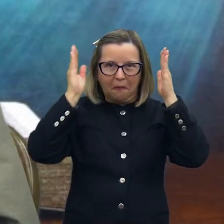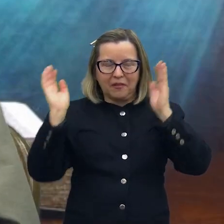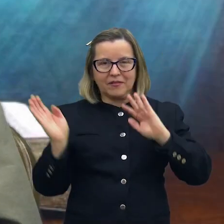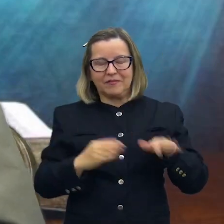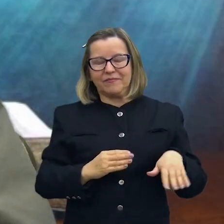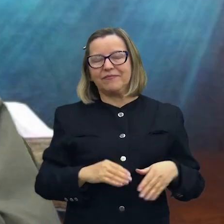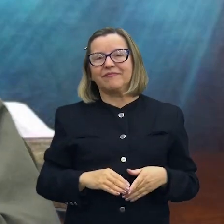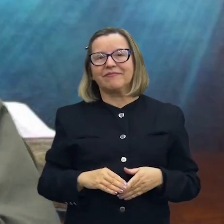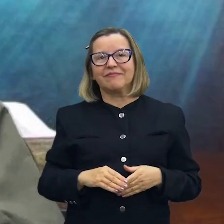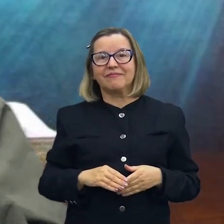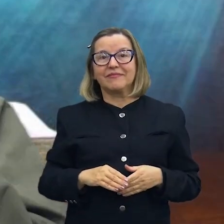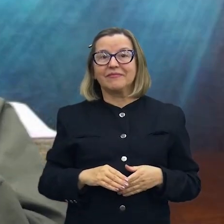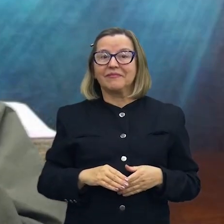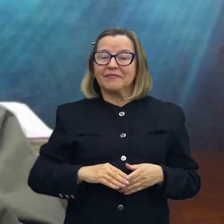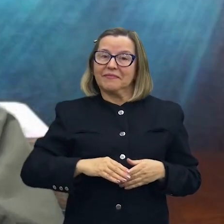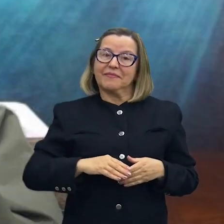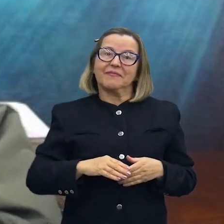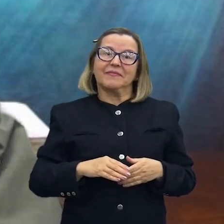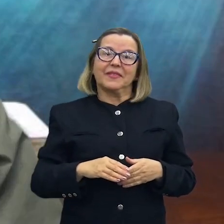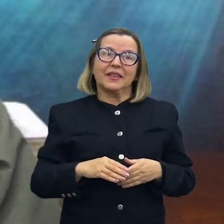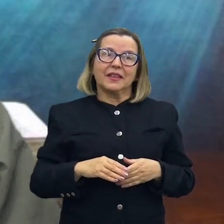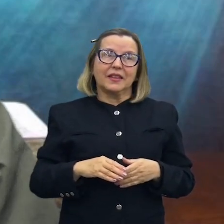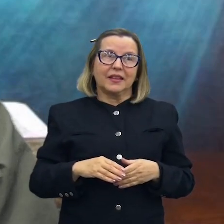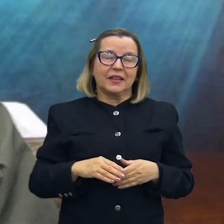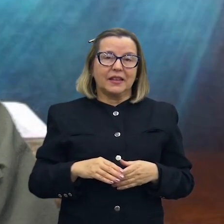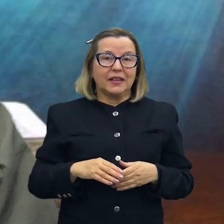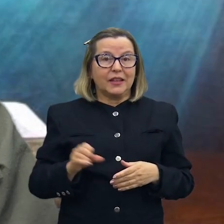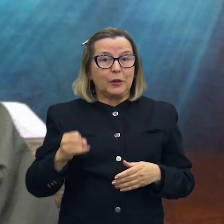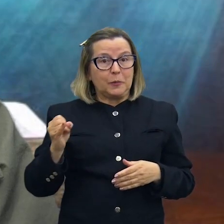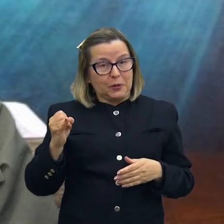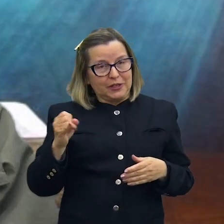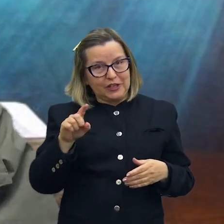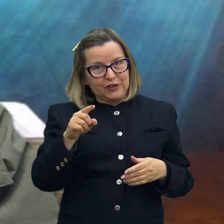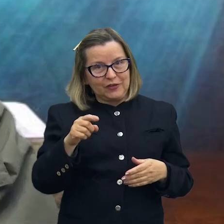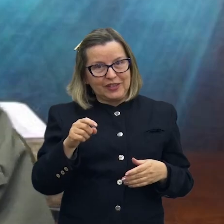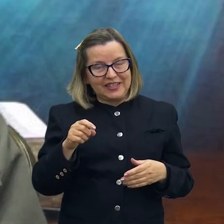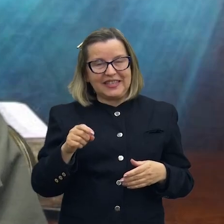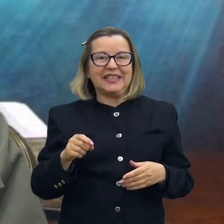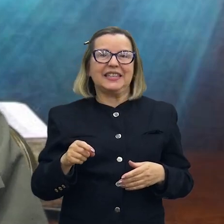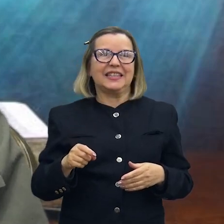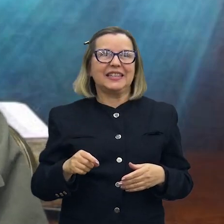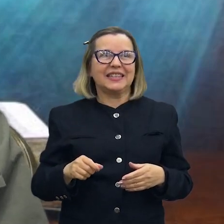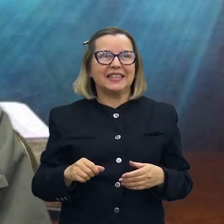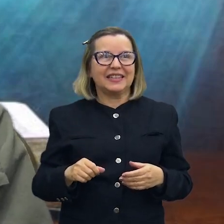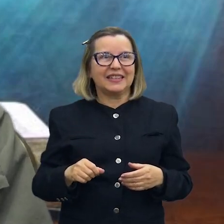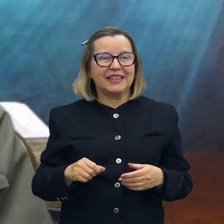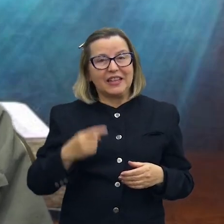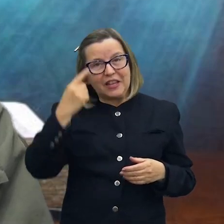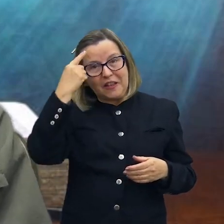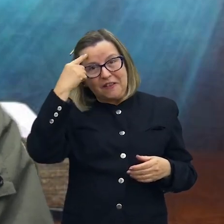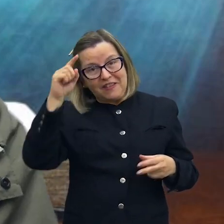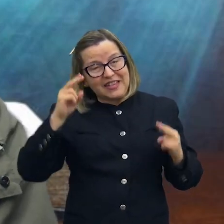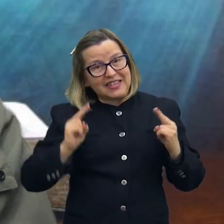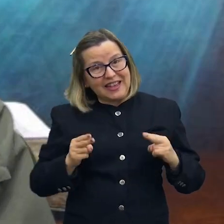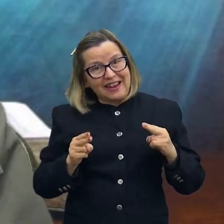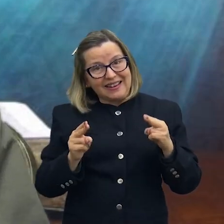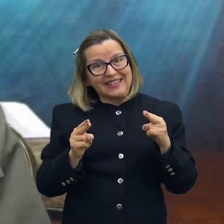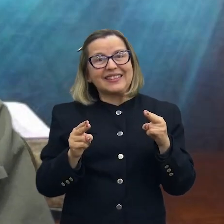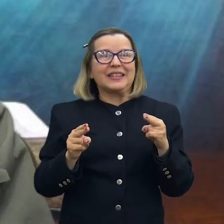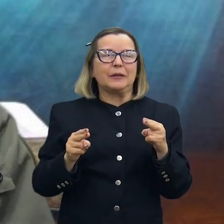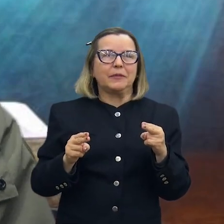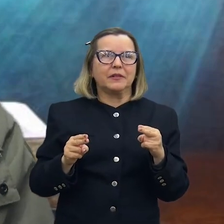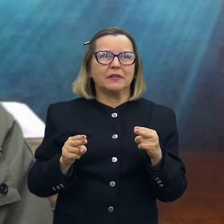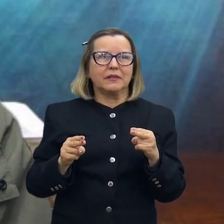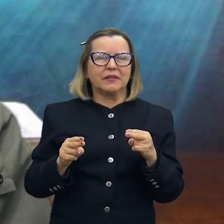Outra questão, seja criativo nesse tempo. Às vezes a gente chega para a pessoa e fala assim, olha, mas eu não posso fazer